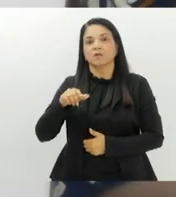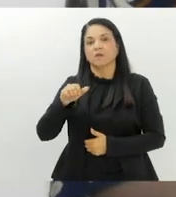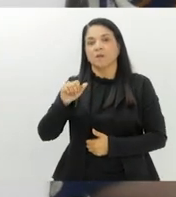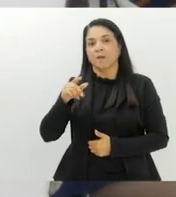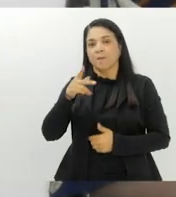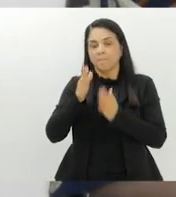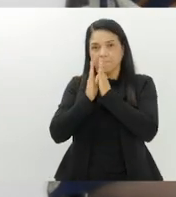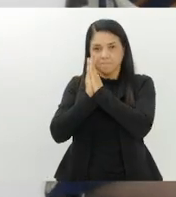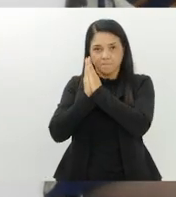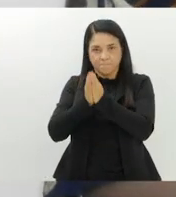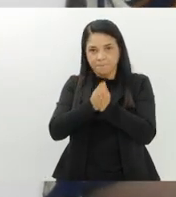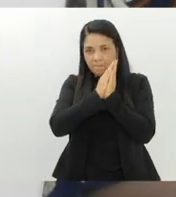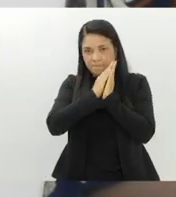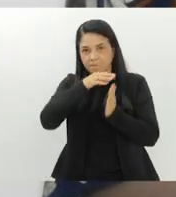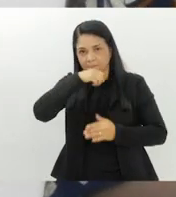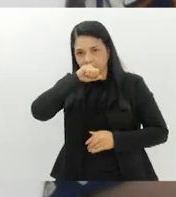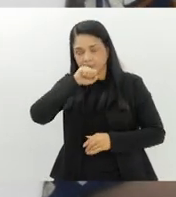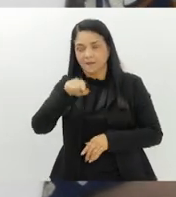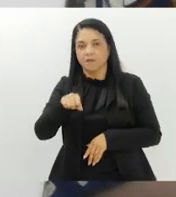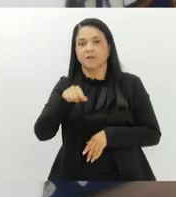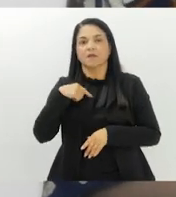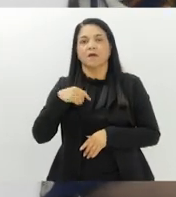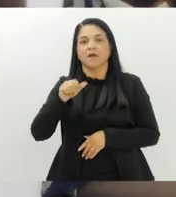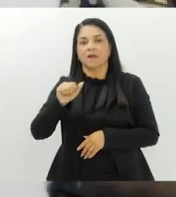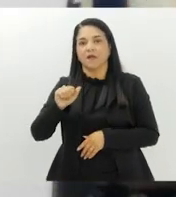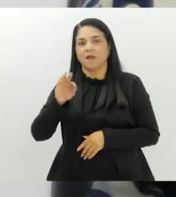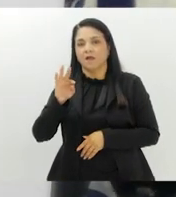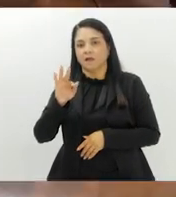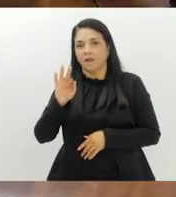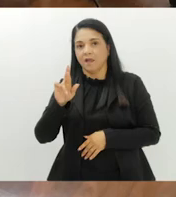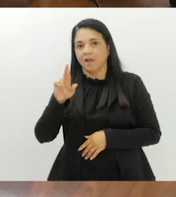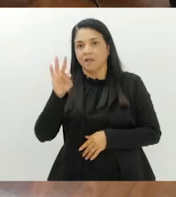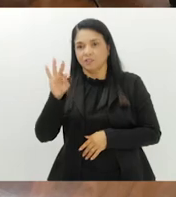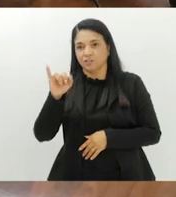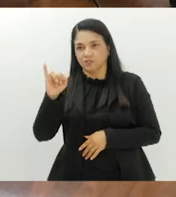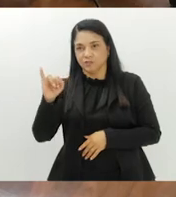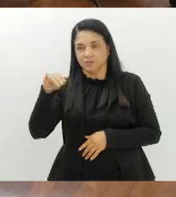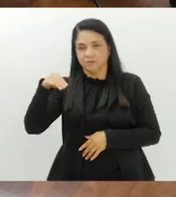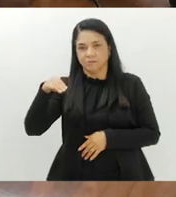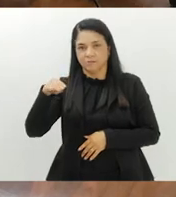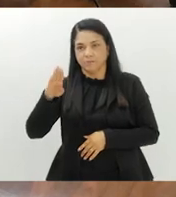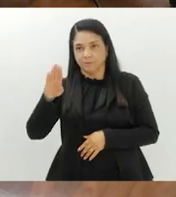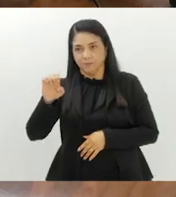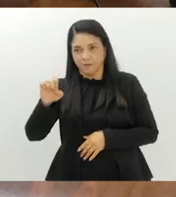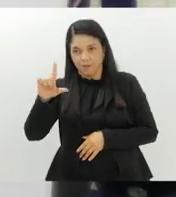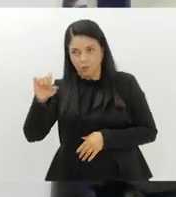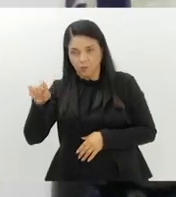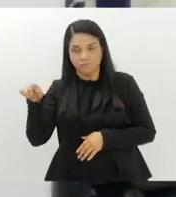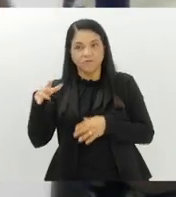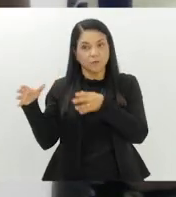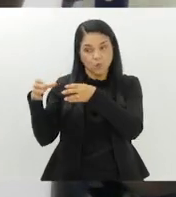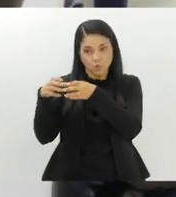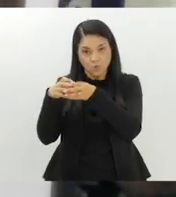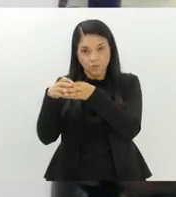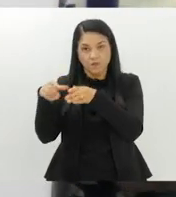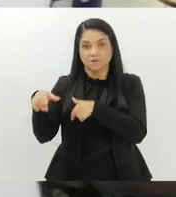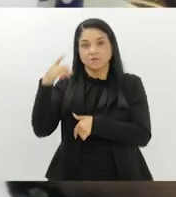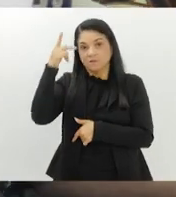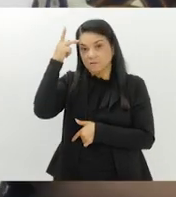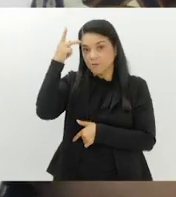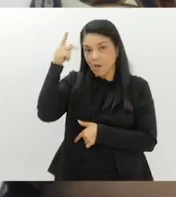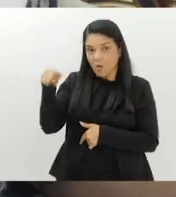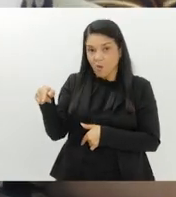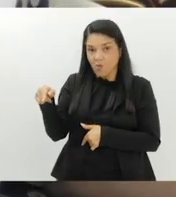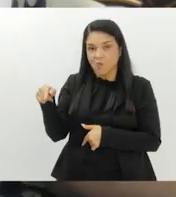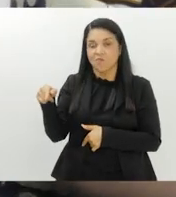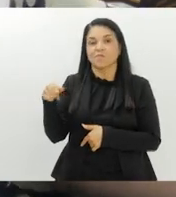aqui conosco. Gentilmente, que gostaria de pedir uma salva de palmas, né? O Pai Ortiz veio com uma comitiva lá de São Paulo para